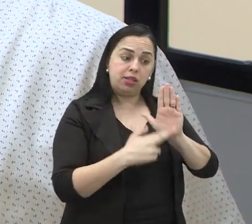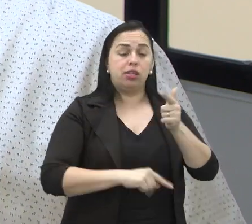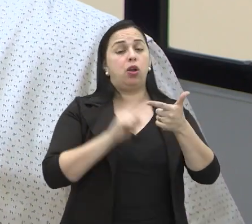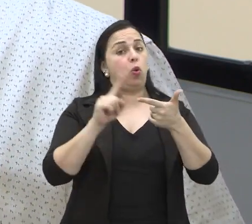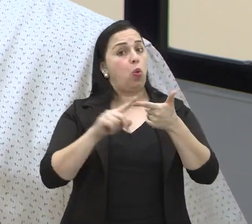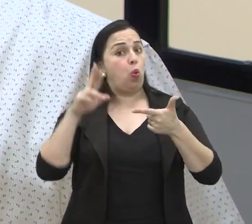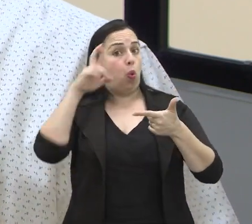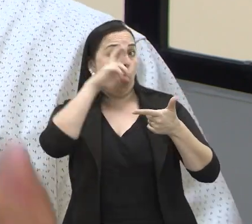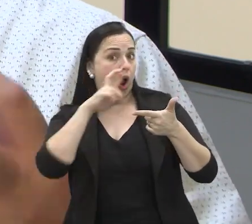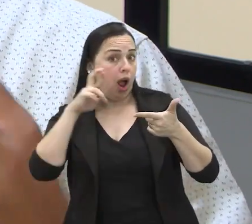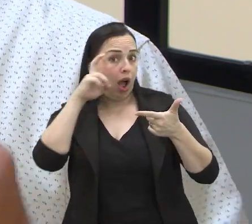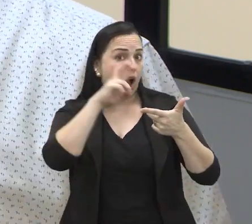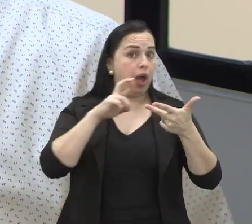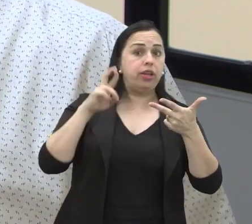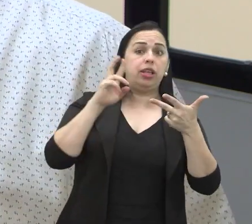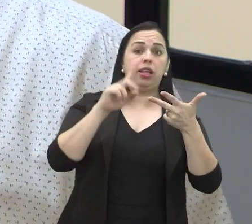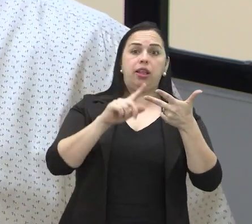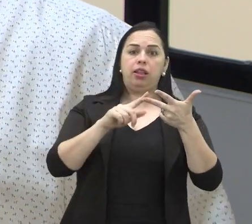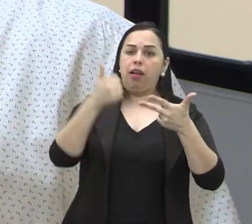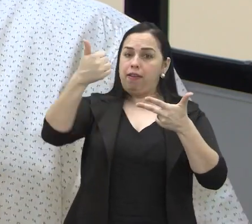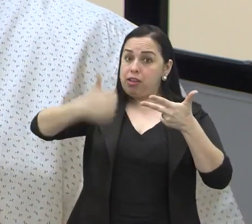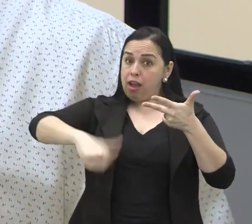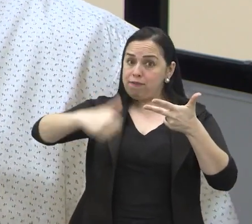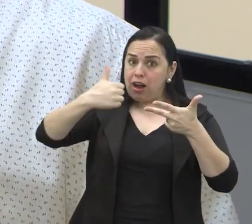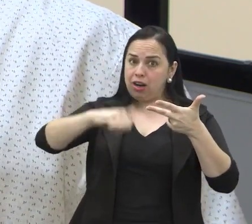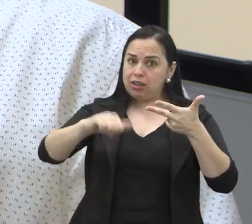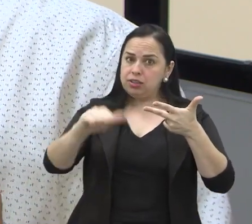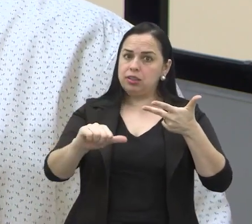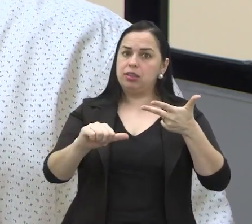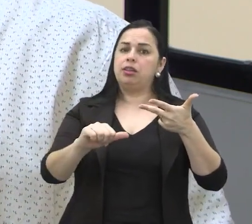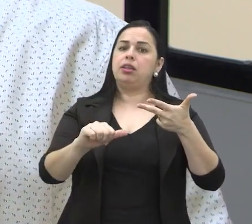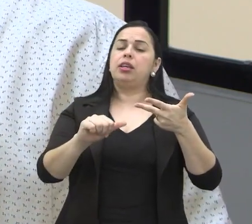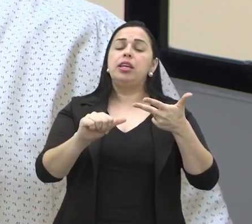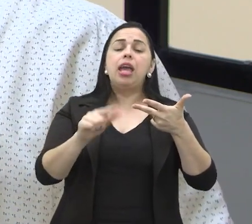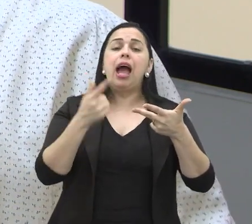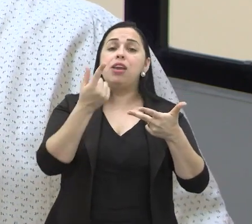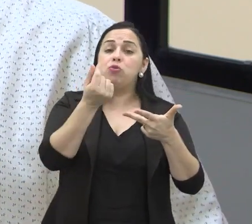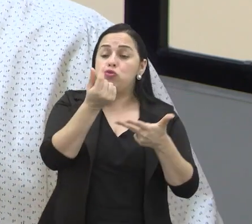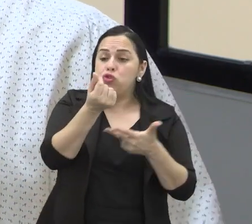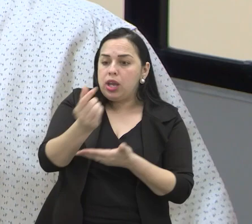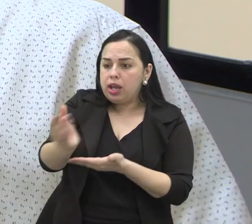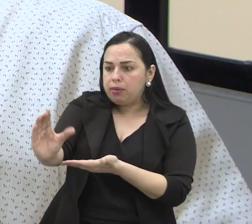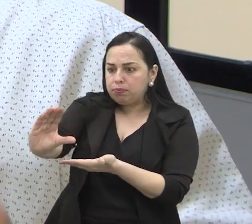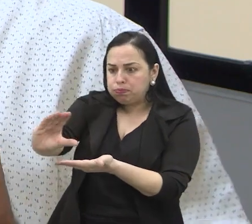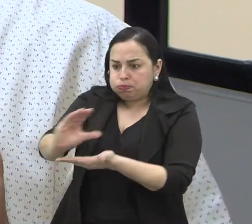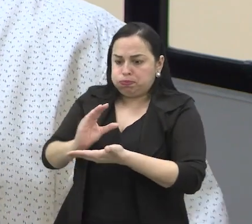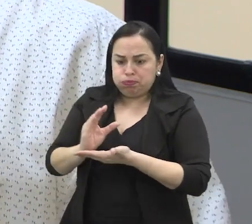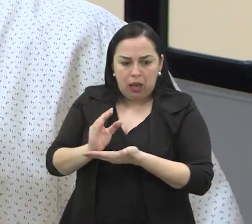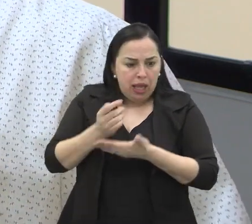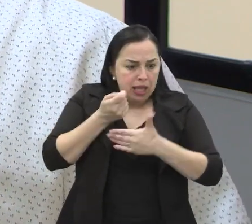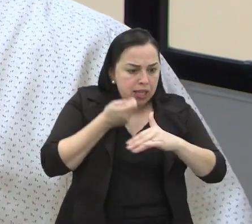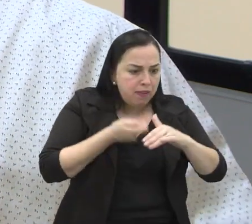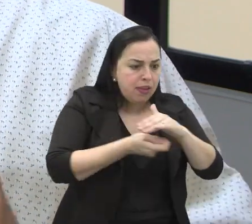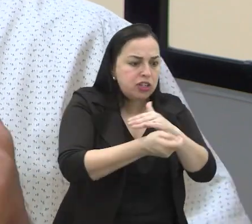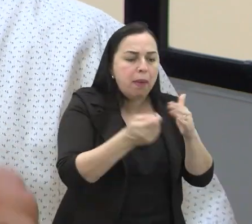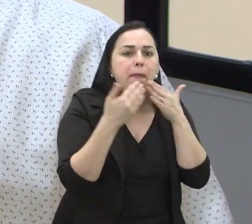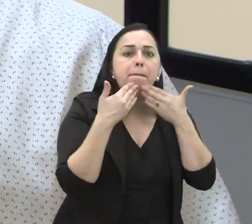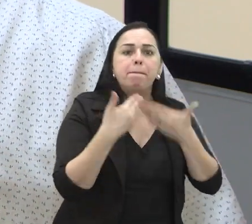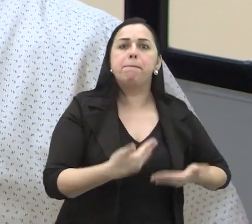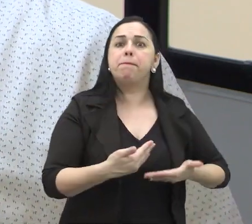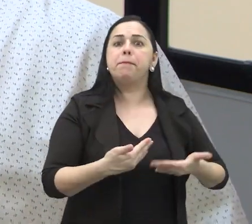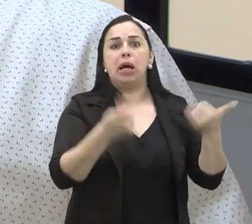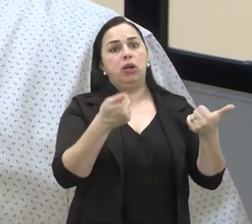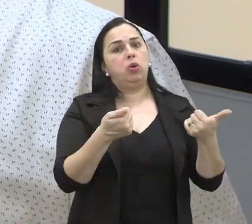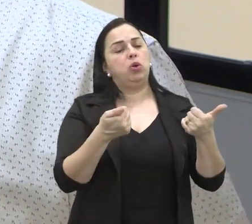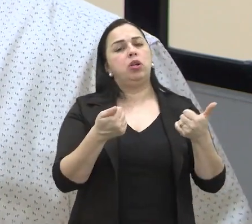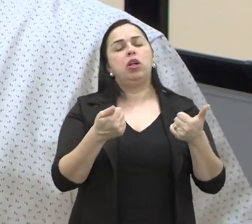que você consegue arrecadar fundos, claro, com todo um regramento, com uma fiscalização, com uma